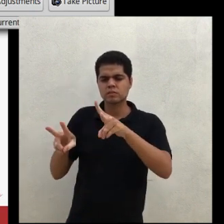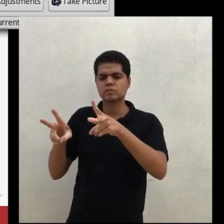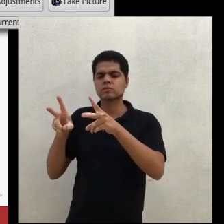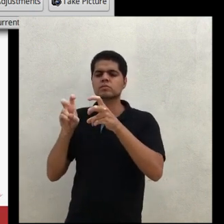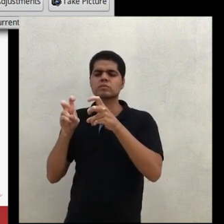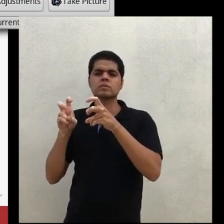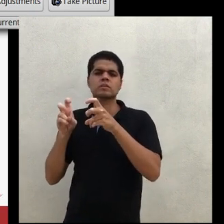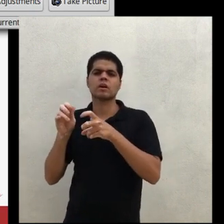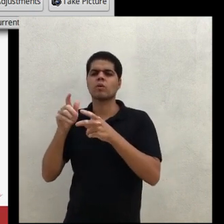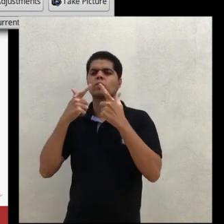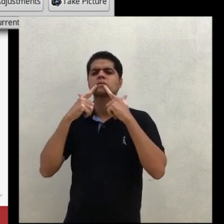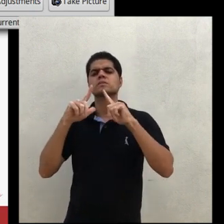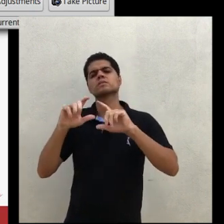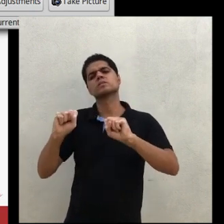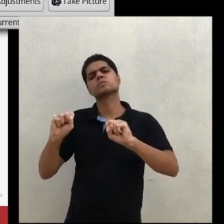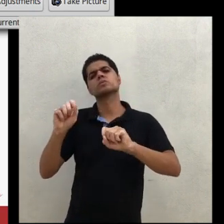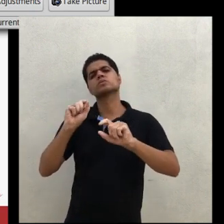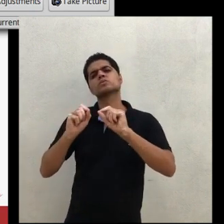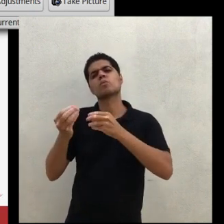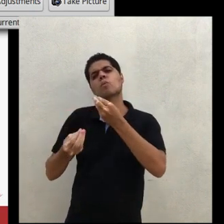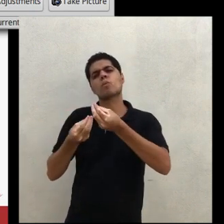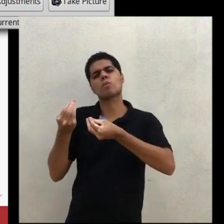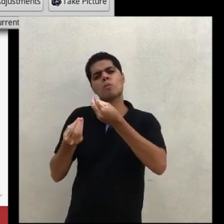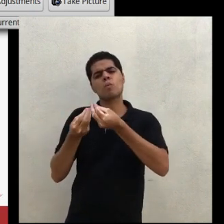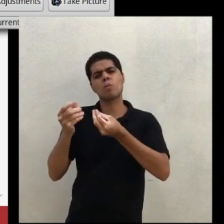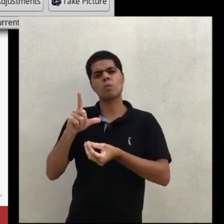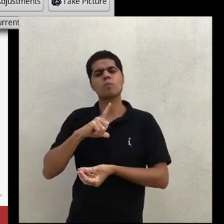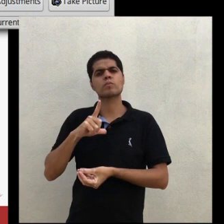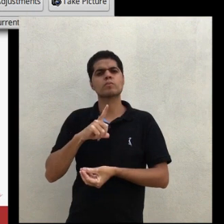sensorial que a gente vê no dia a dia aí, né, de